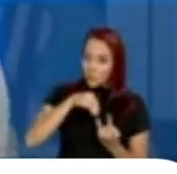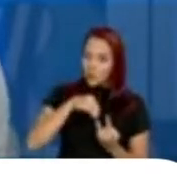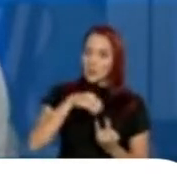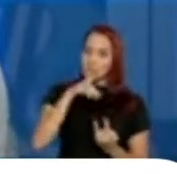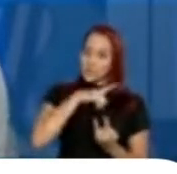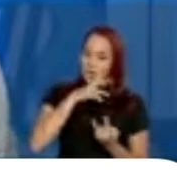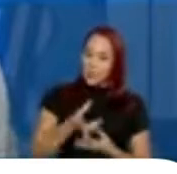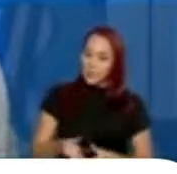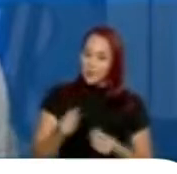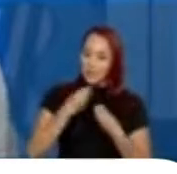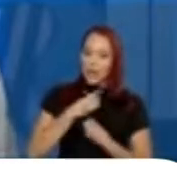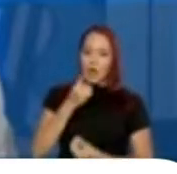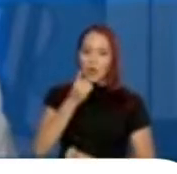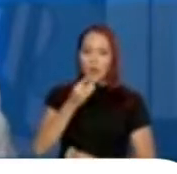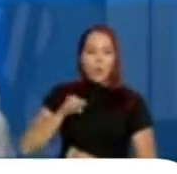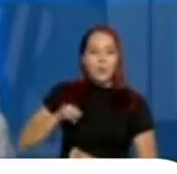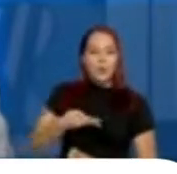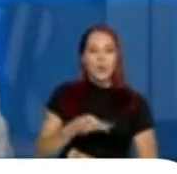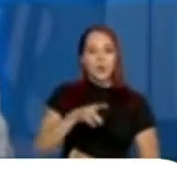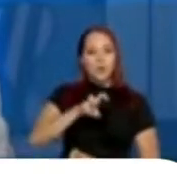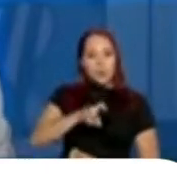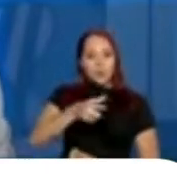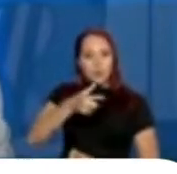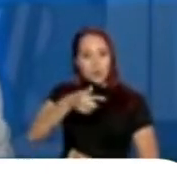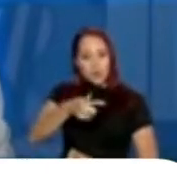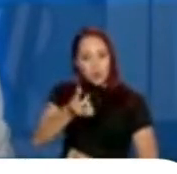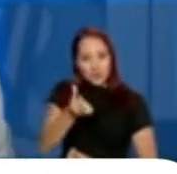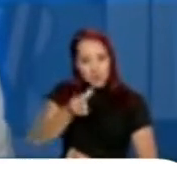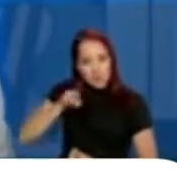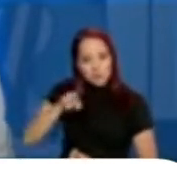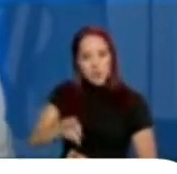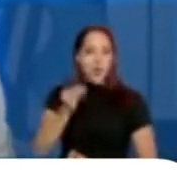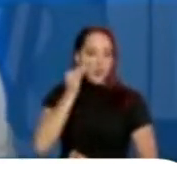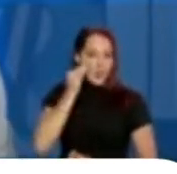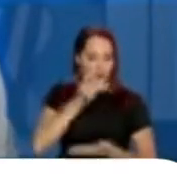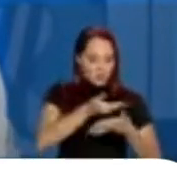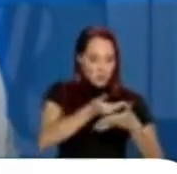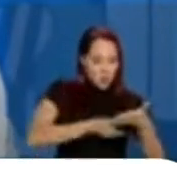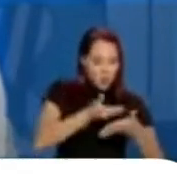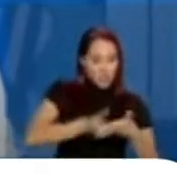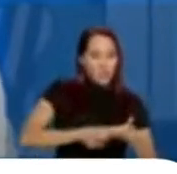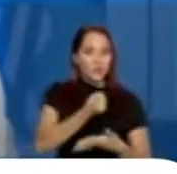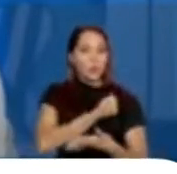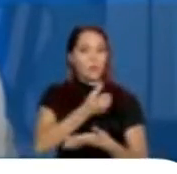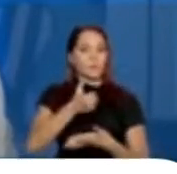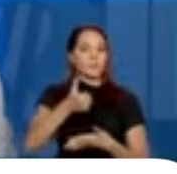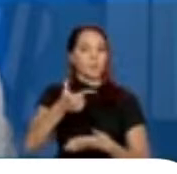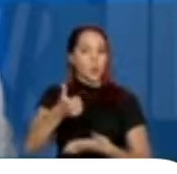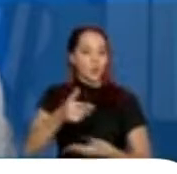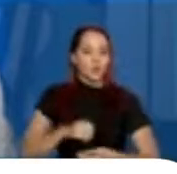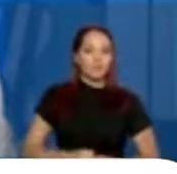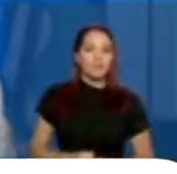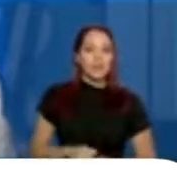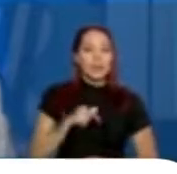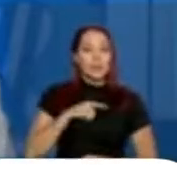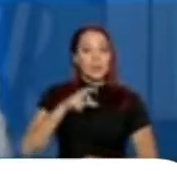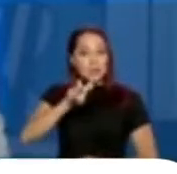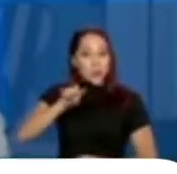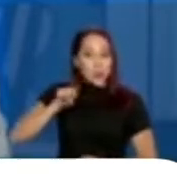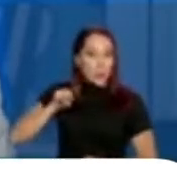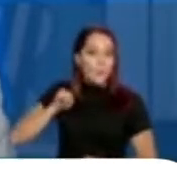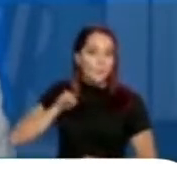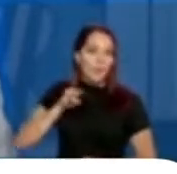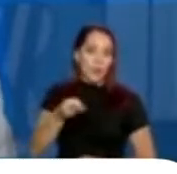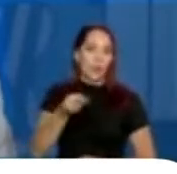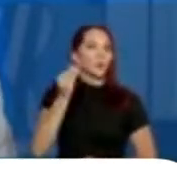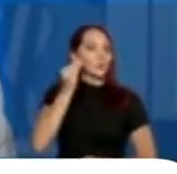entregar 1.576.000 testes, isso está no boletim número 12. Temos 5 milhões de testes que já